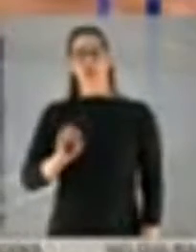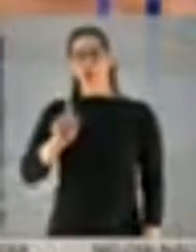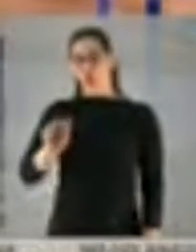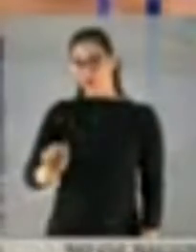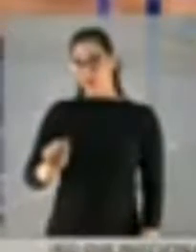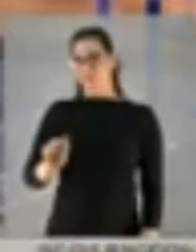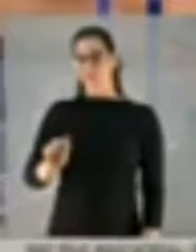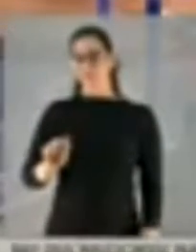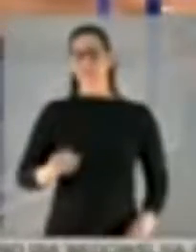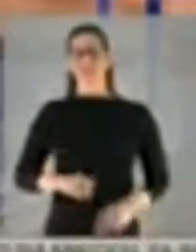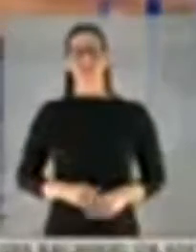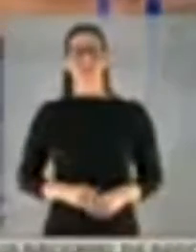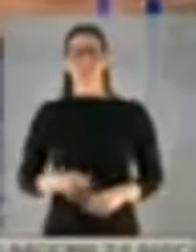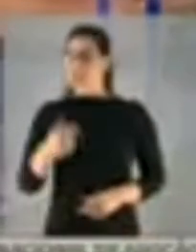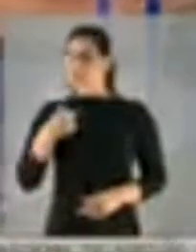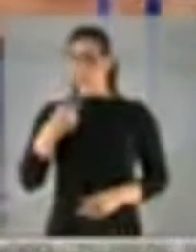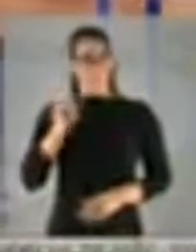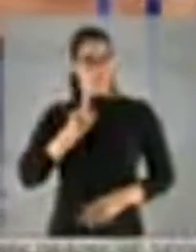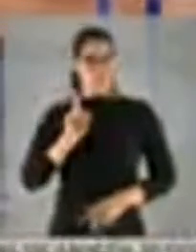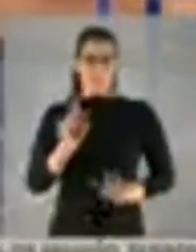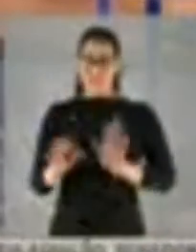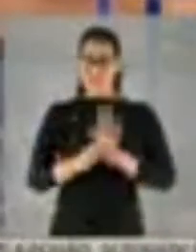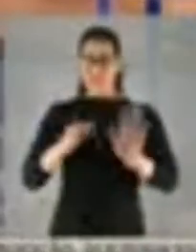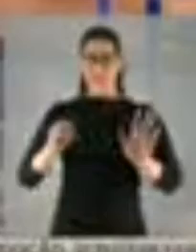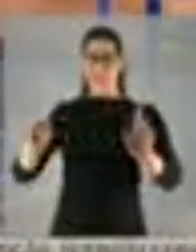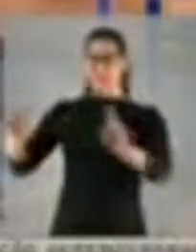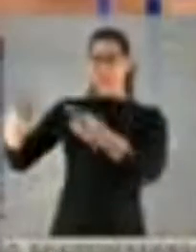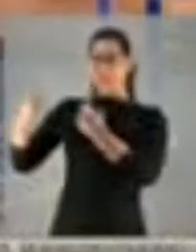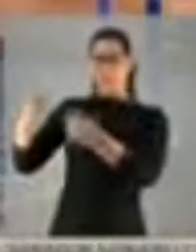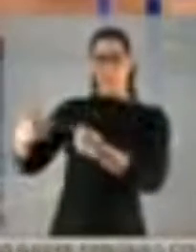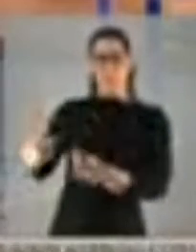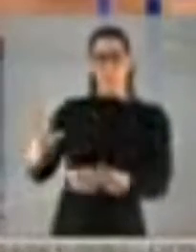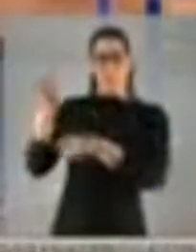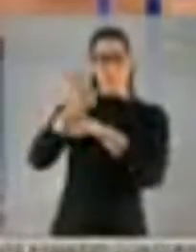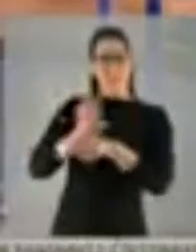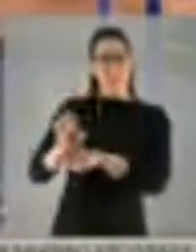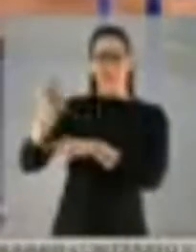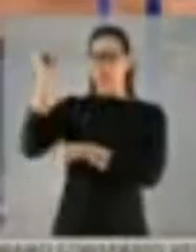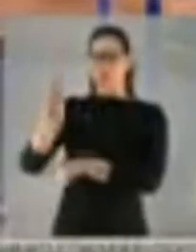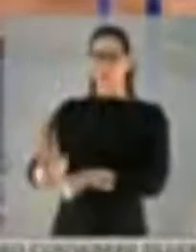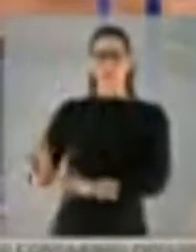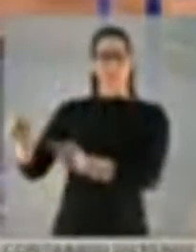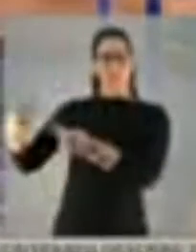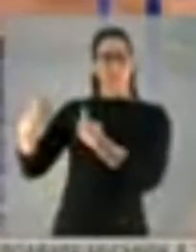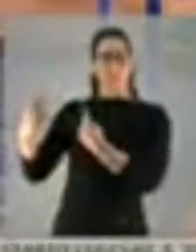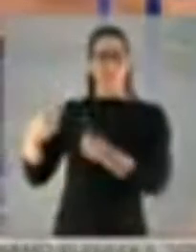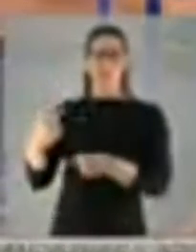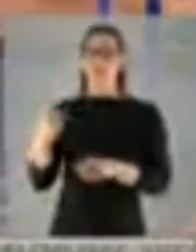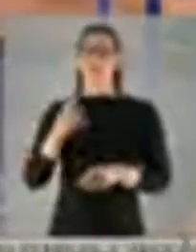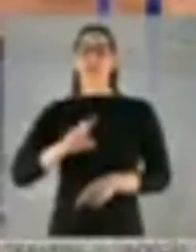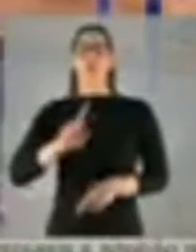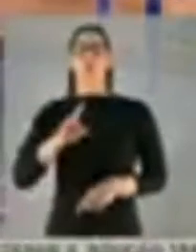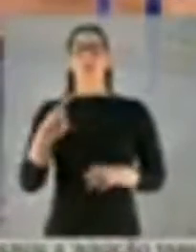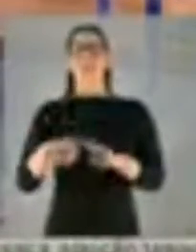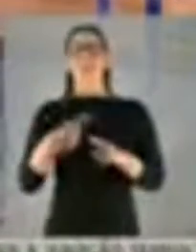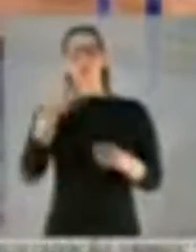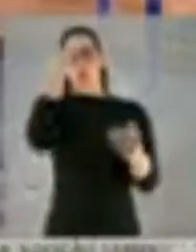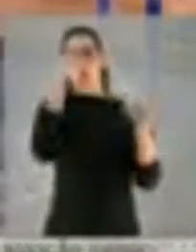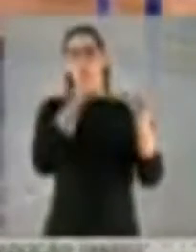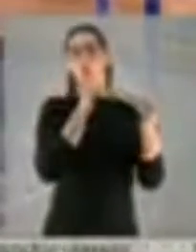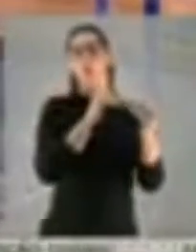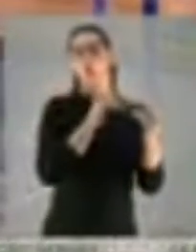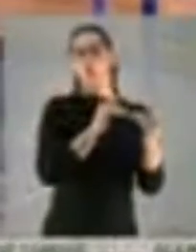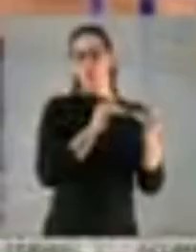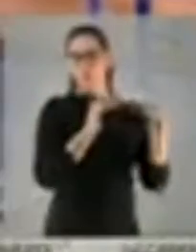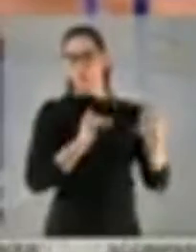E não o fiz, e fui criticado do meu estado, do Brasil inteiro, não é porque concordo com o Supremo Tribunal Federal, não é porque